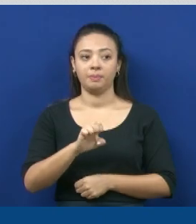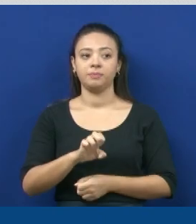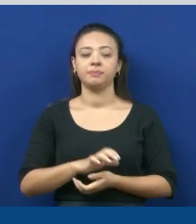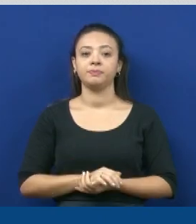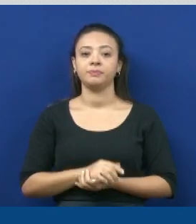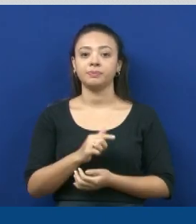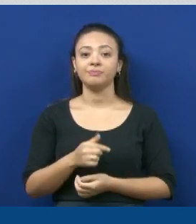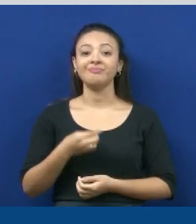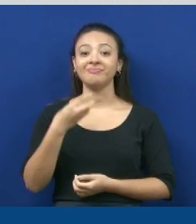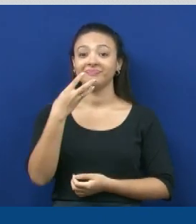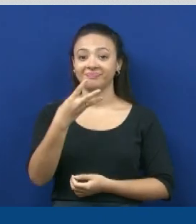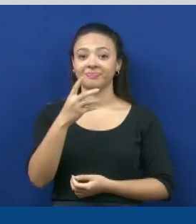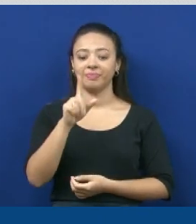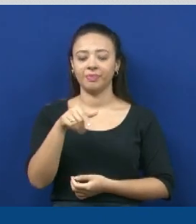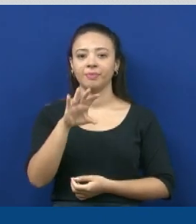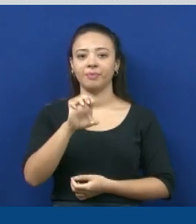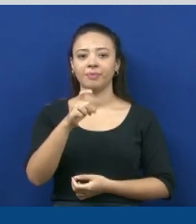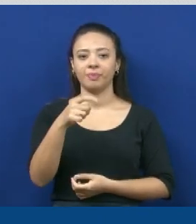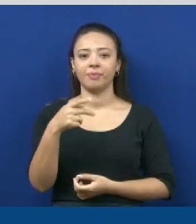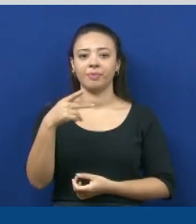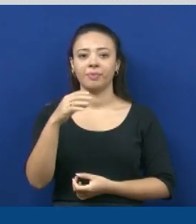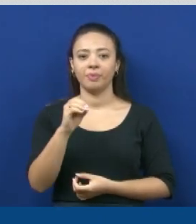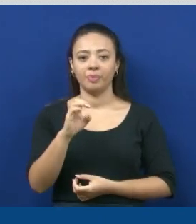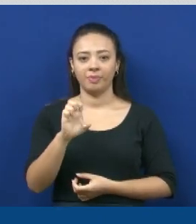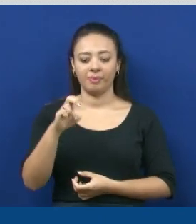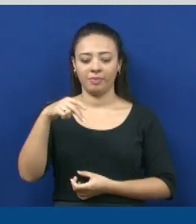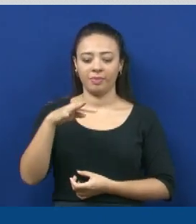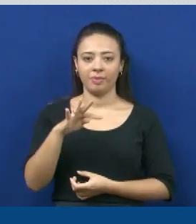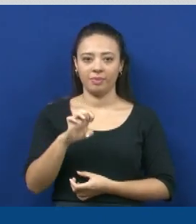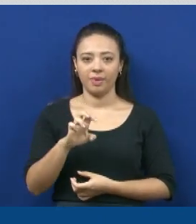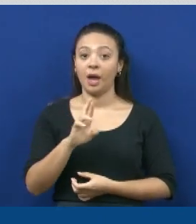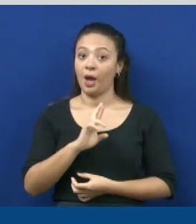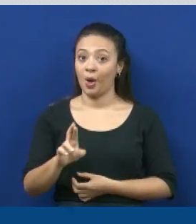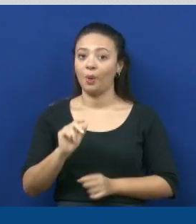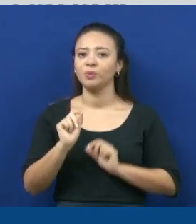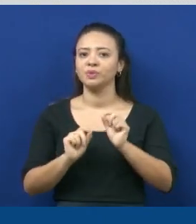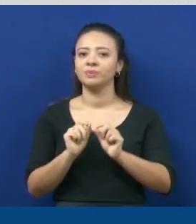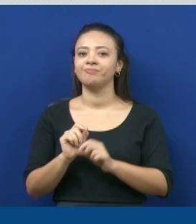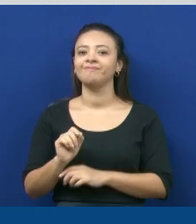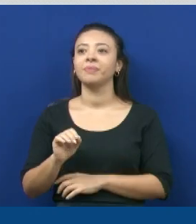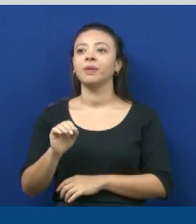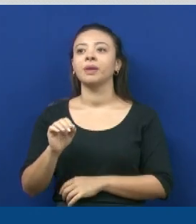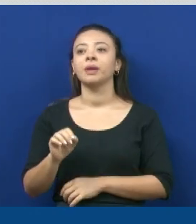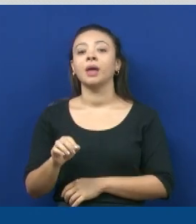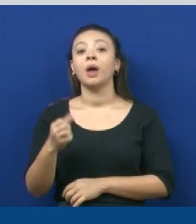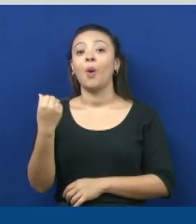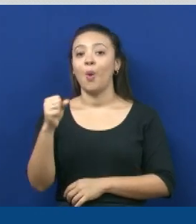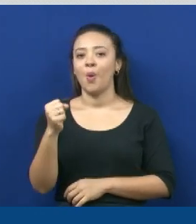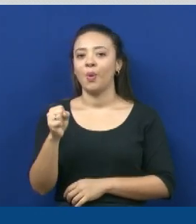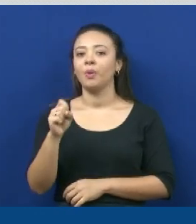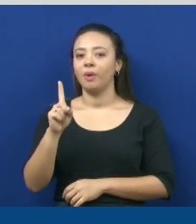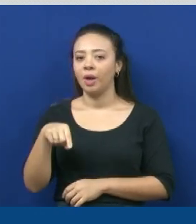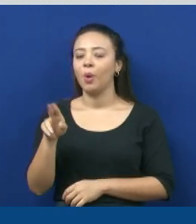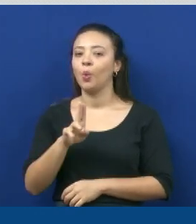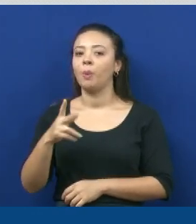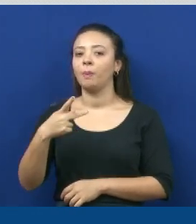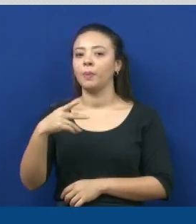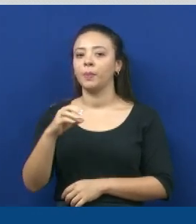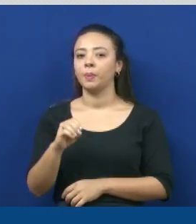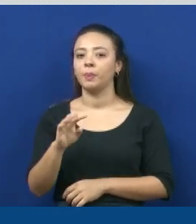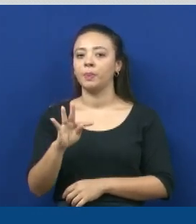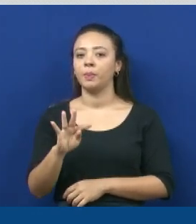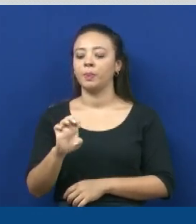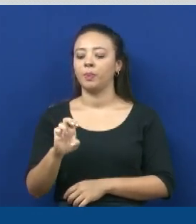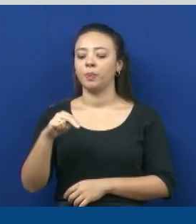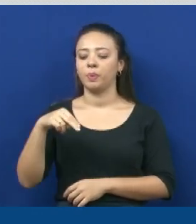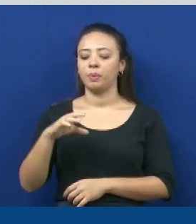3 o expoente. E o resultado de toda a potenciação é chamado de potência. Então